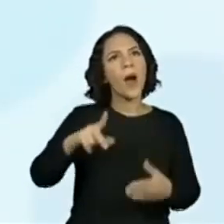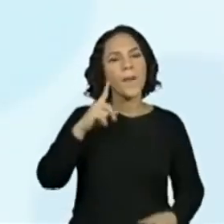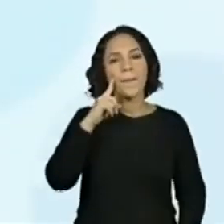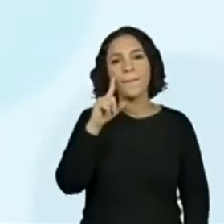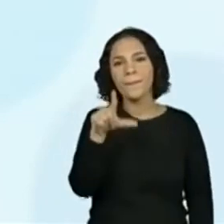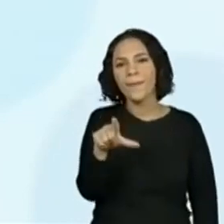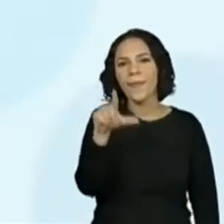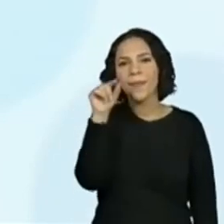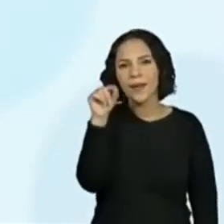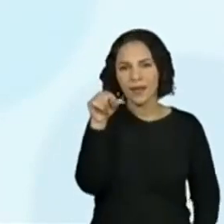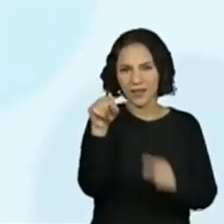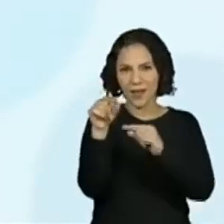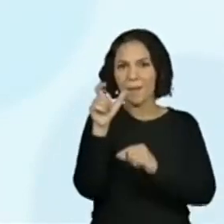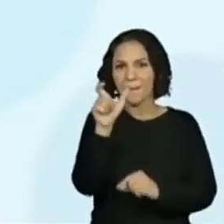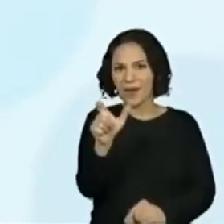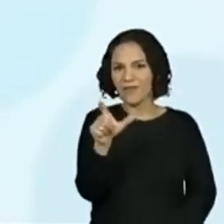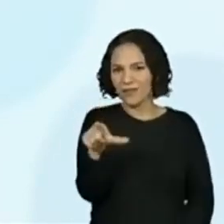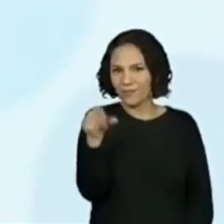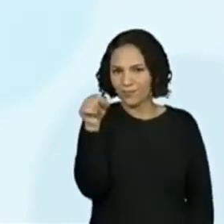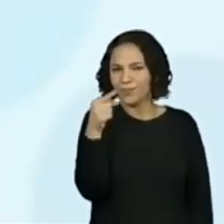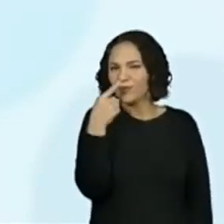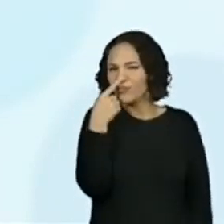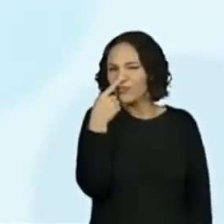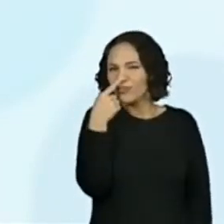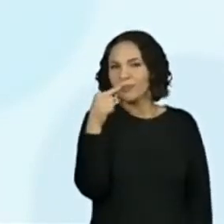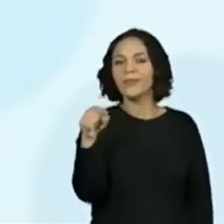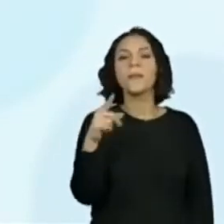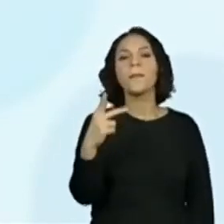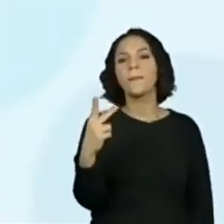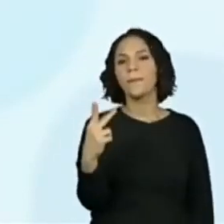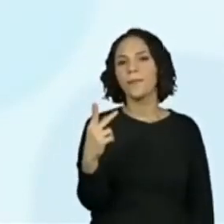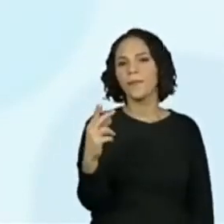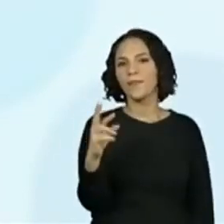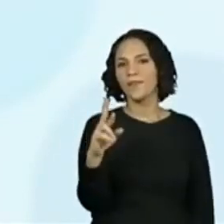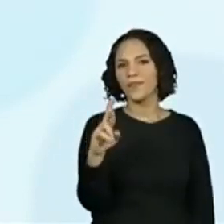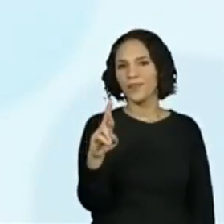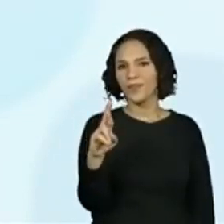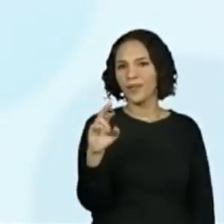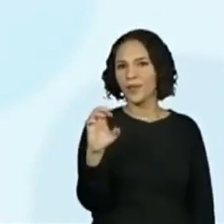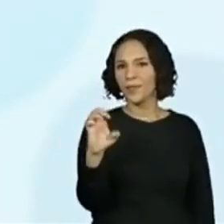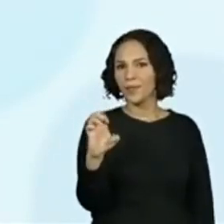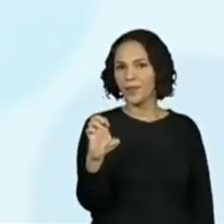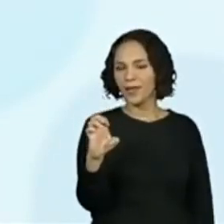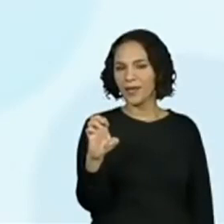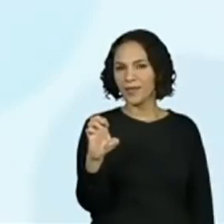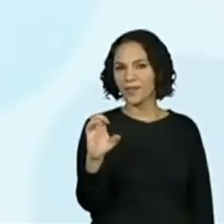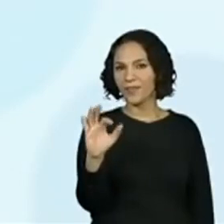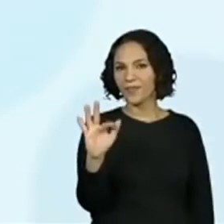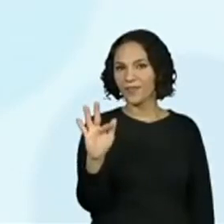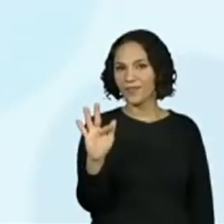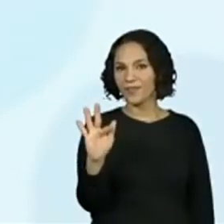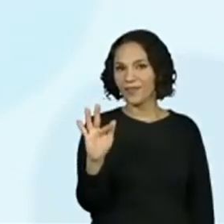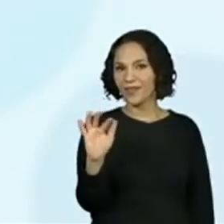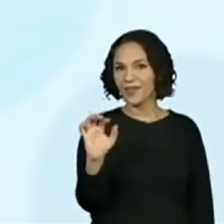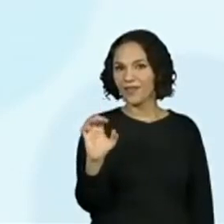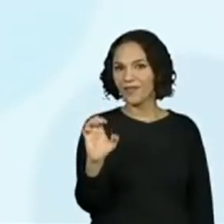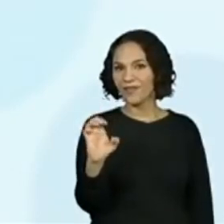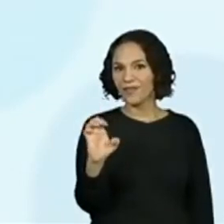preferidas. Preferidas? Então tem o fe lá, o fe de feita. O fe, né? Então vamos lá, vou ler,